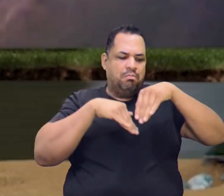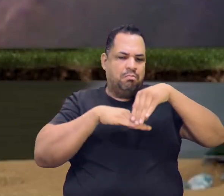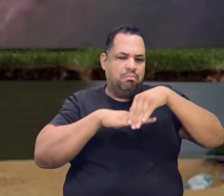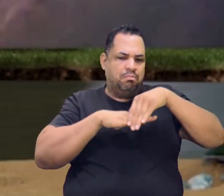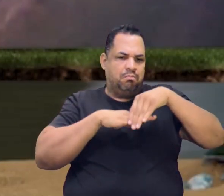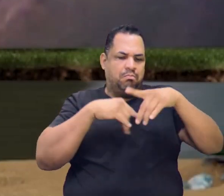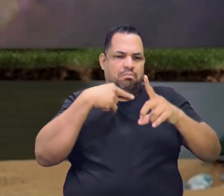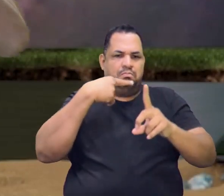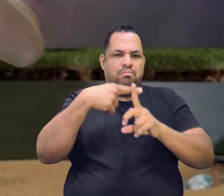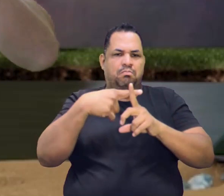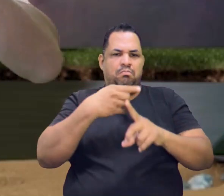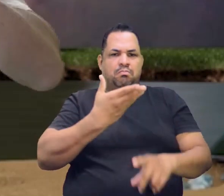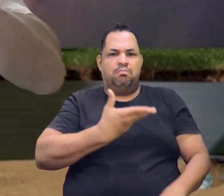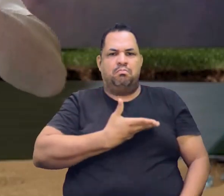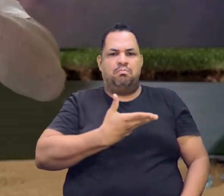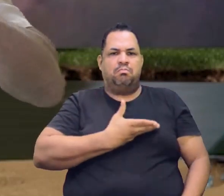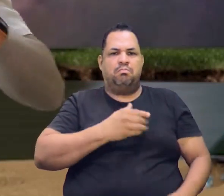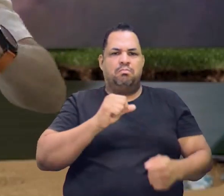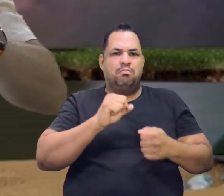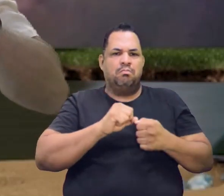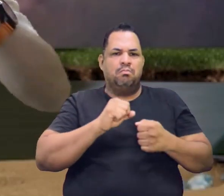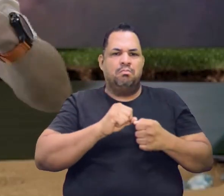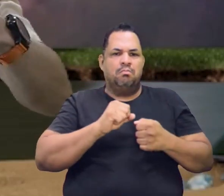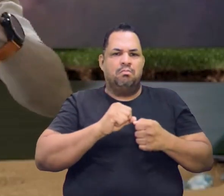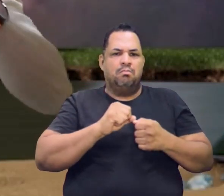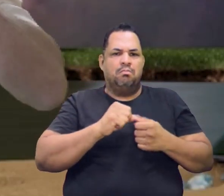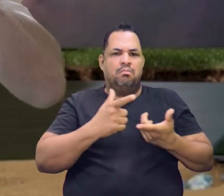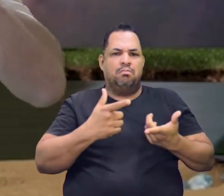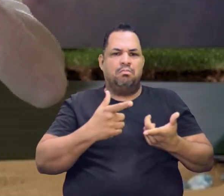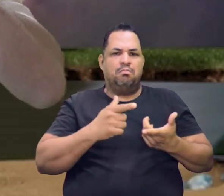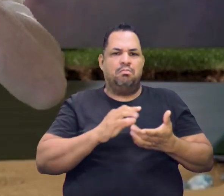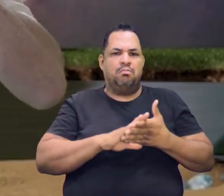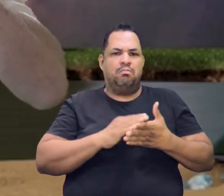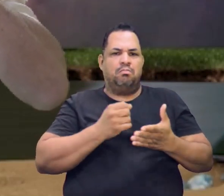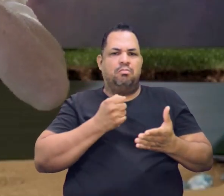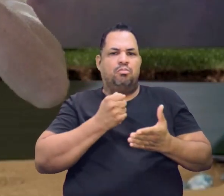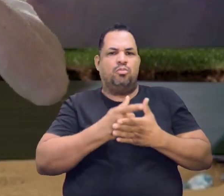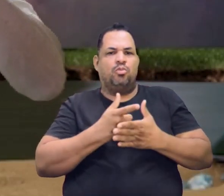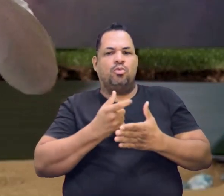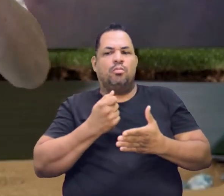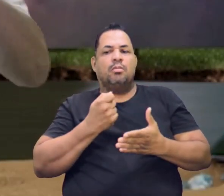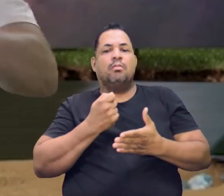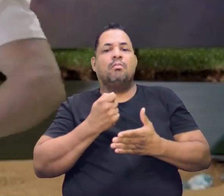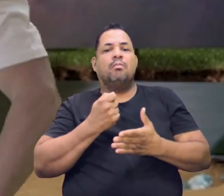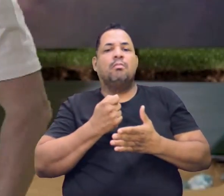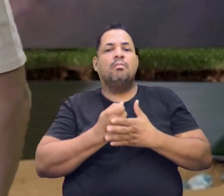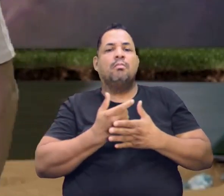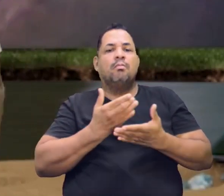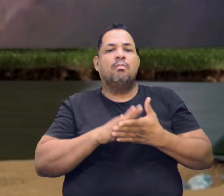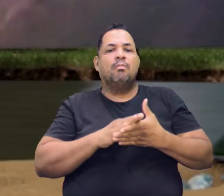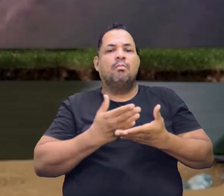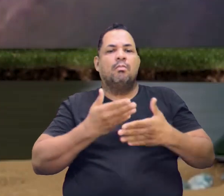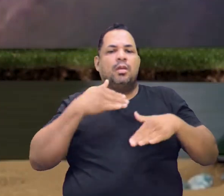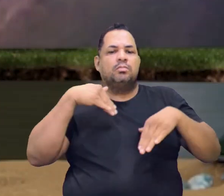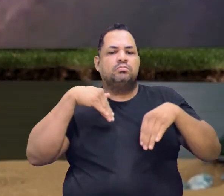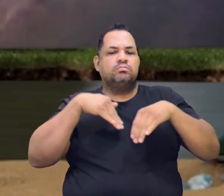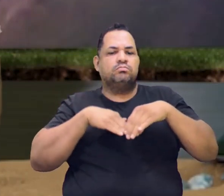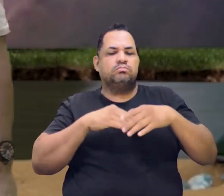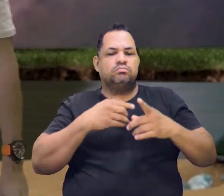sepultar. Os amigos fizeram uma cotinha, uma vaquinha, e compraram um caixão para enterrar o